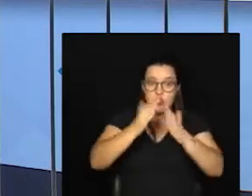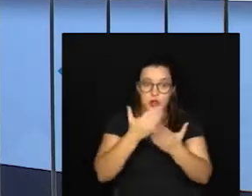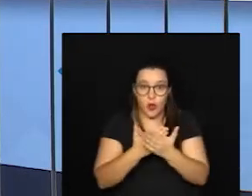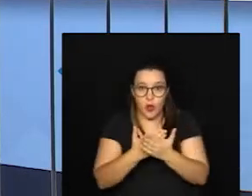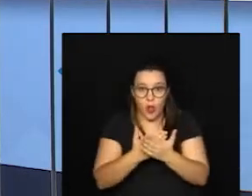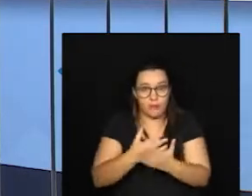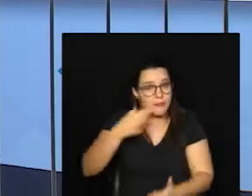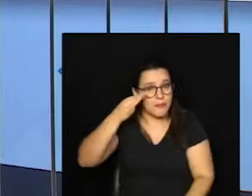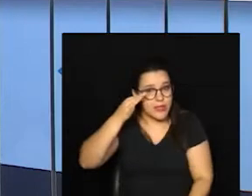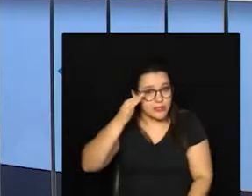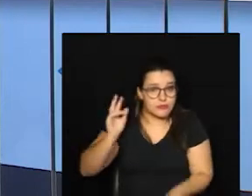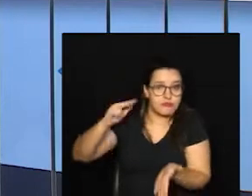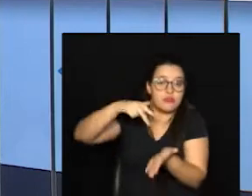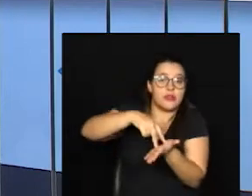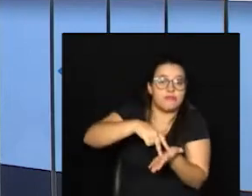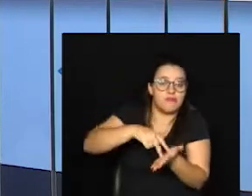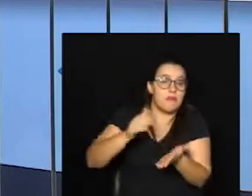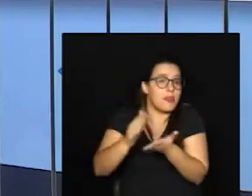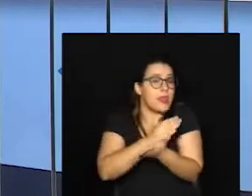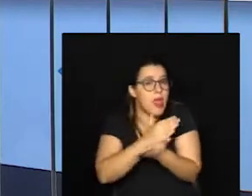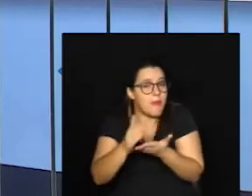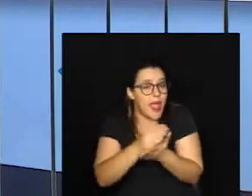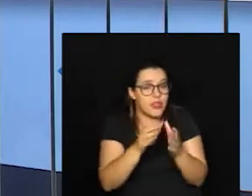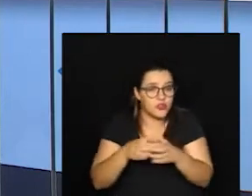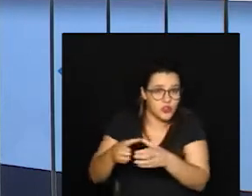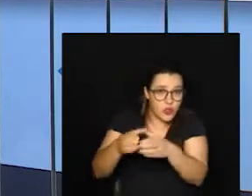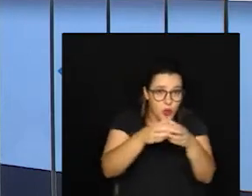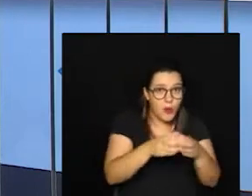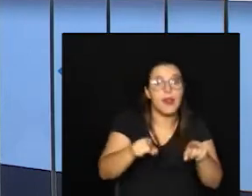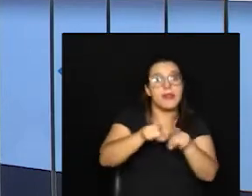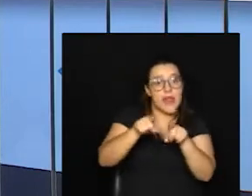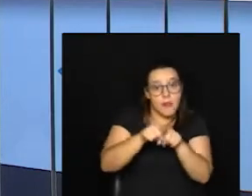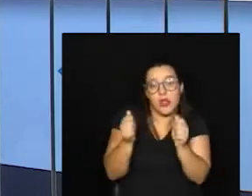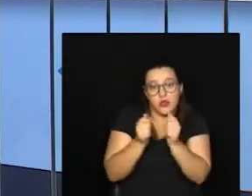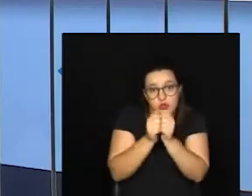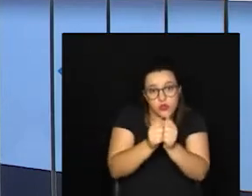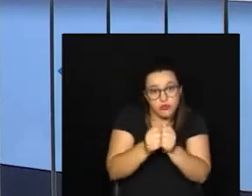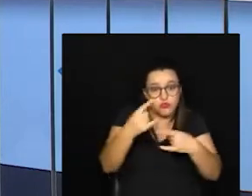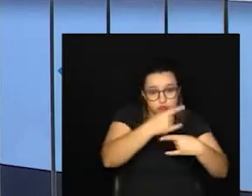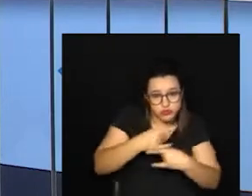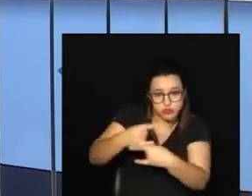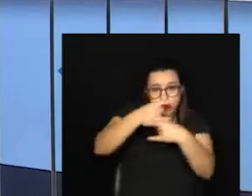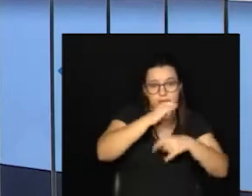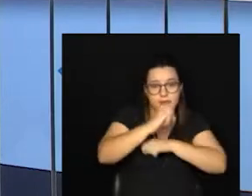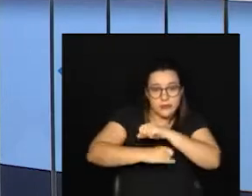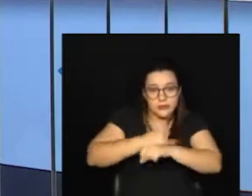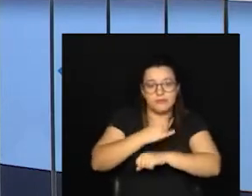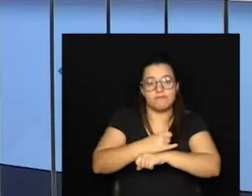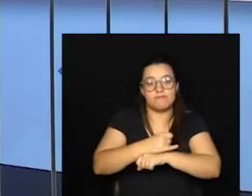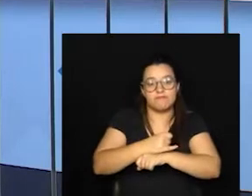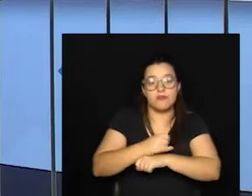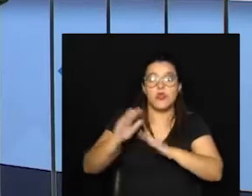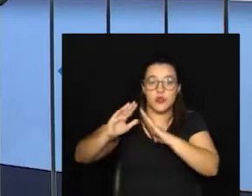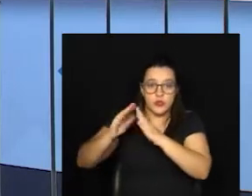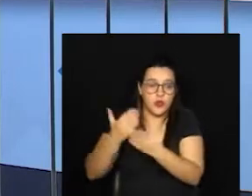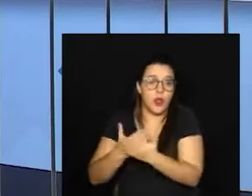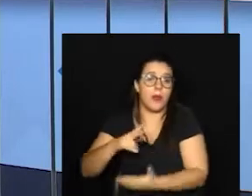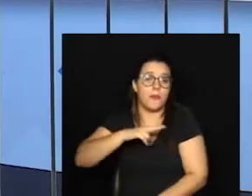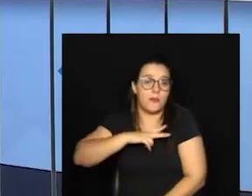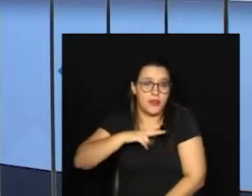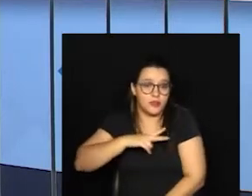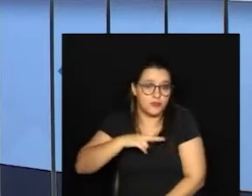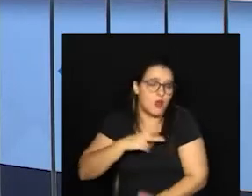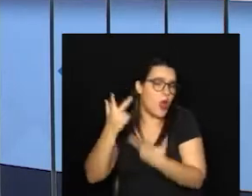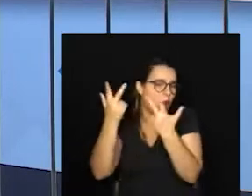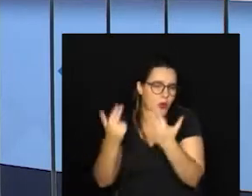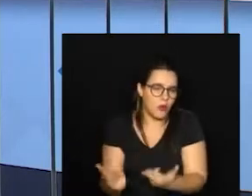algumas turmas e mantém o ensino online, e as escolas particulares também devem aí